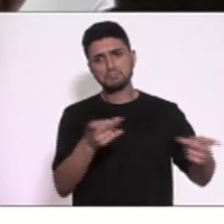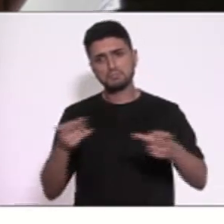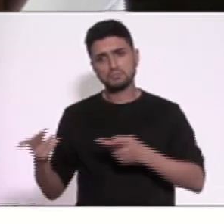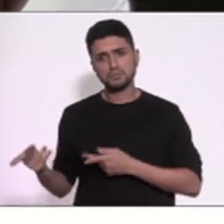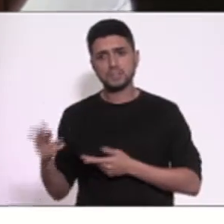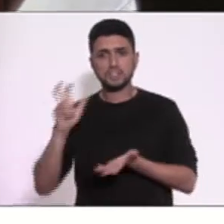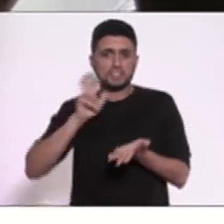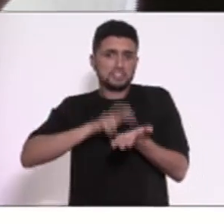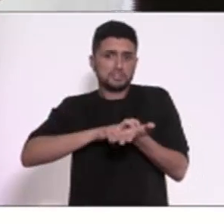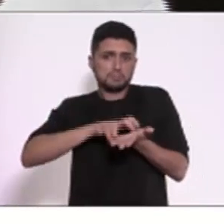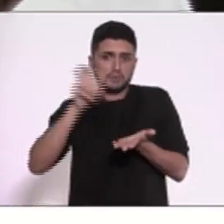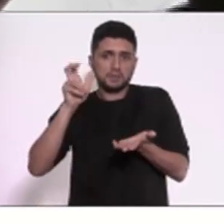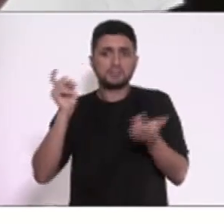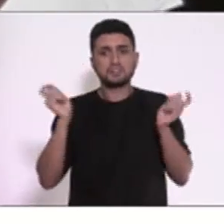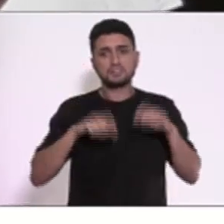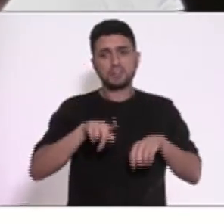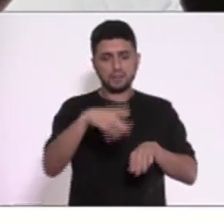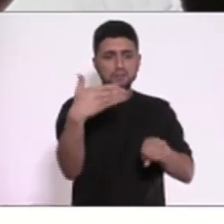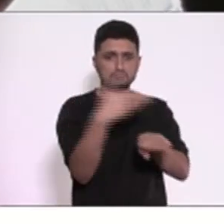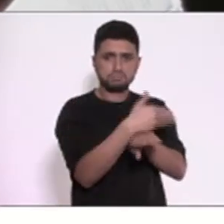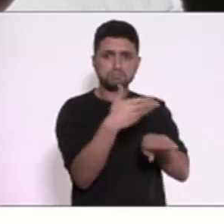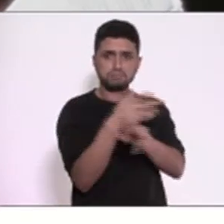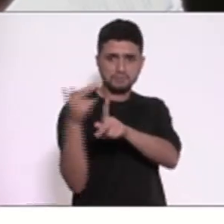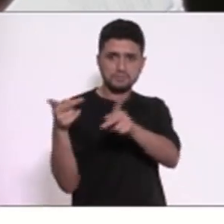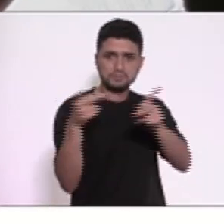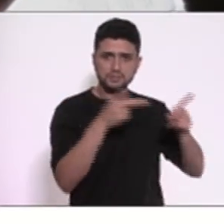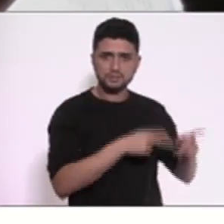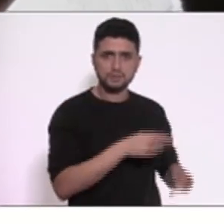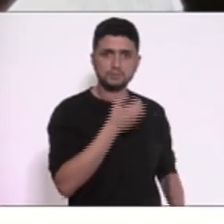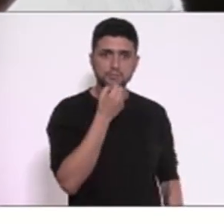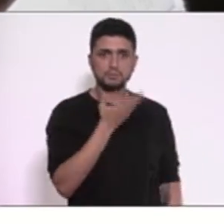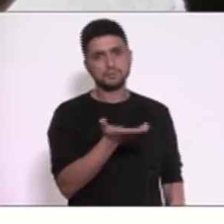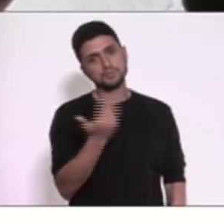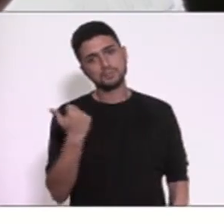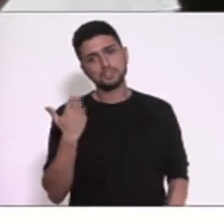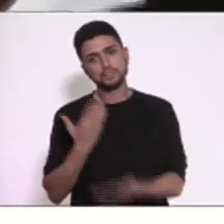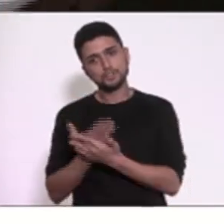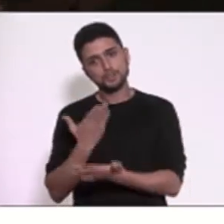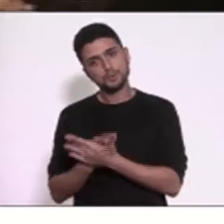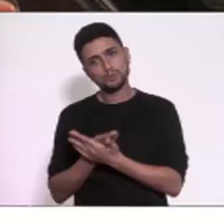não bate com as comissões, é possível para todos e todas aqui. Vamos lá estudar a história do Brasil.